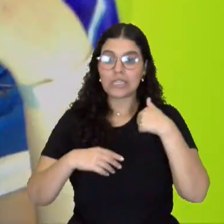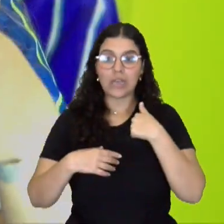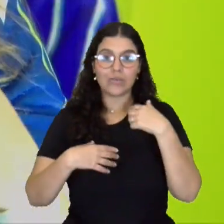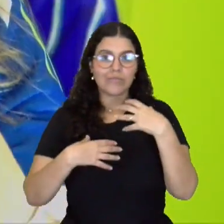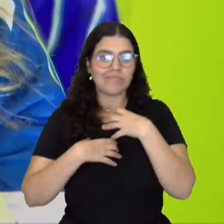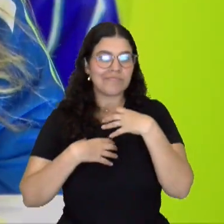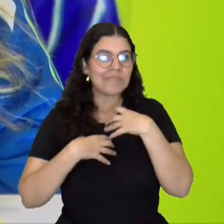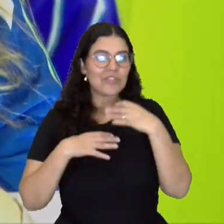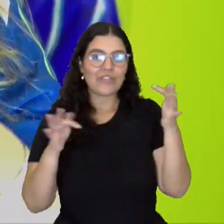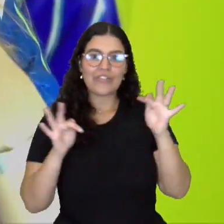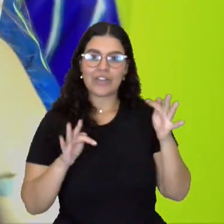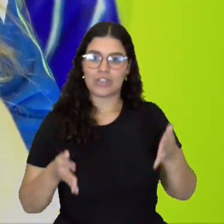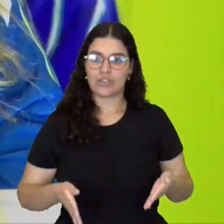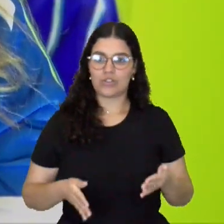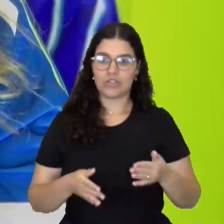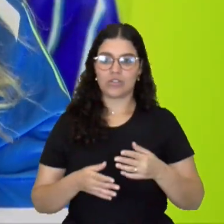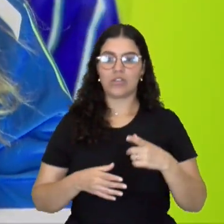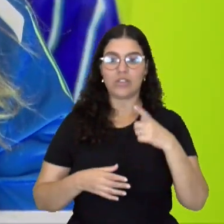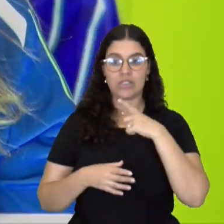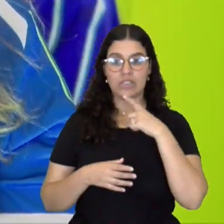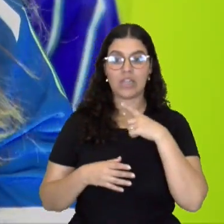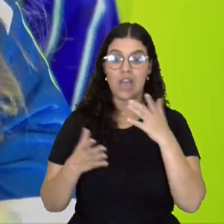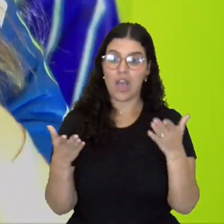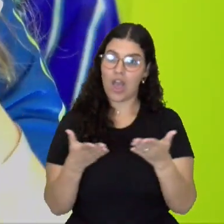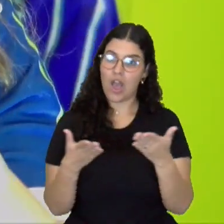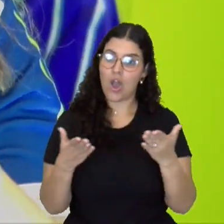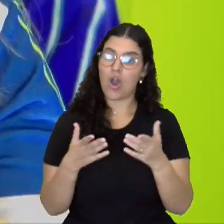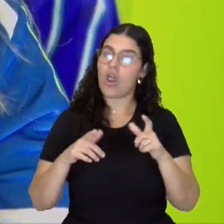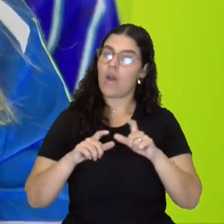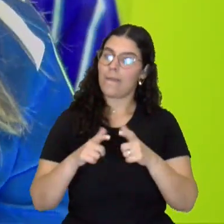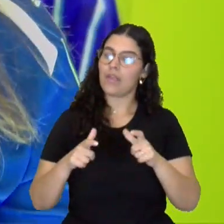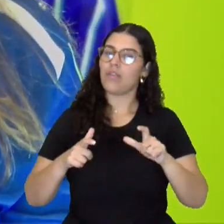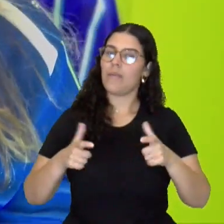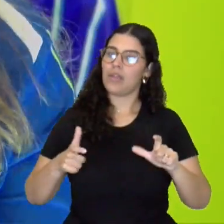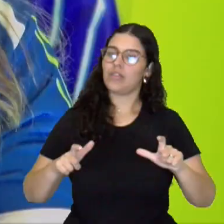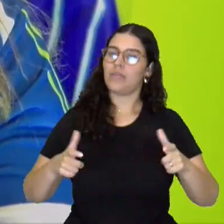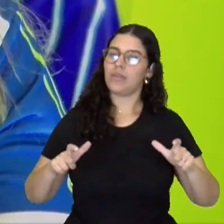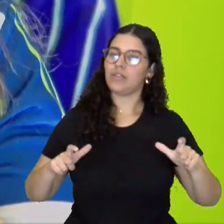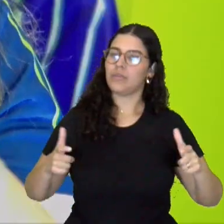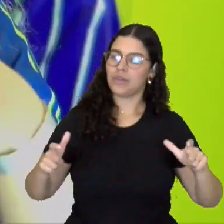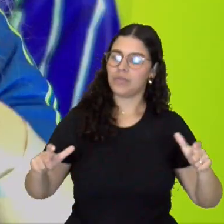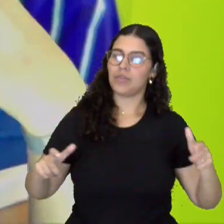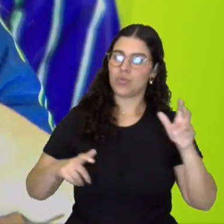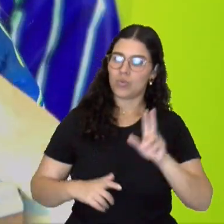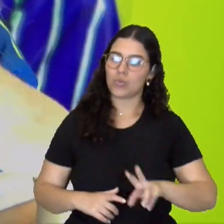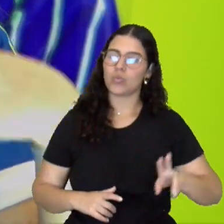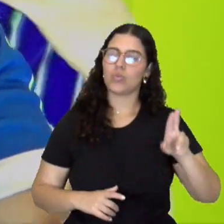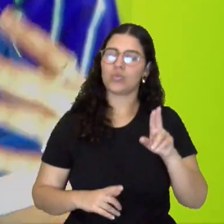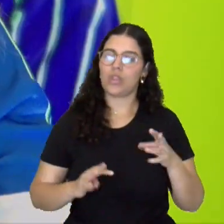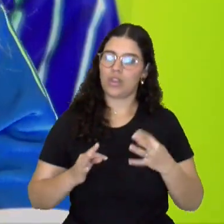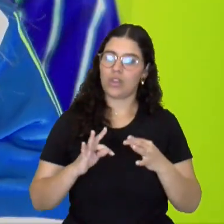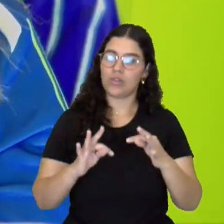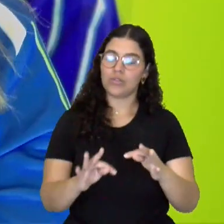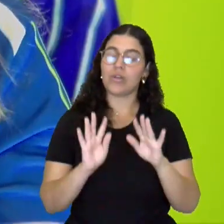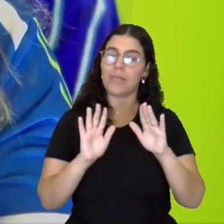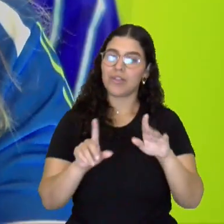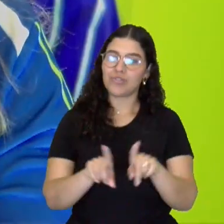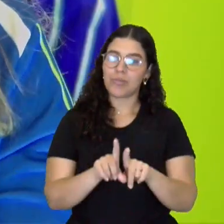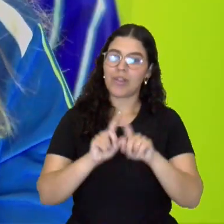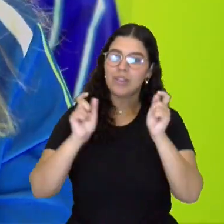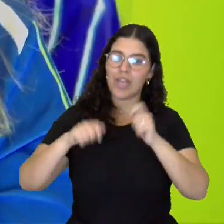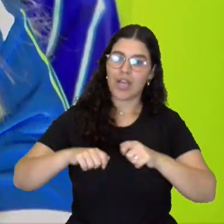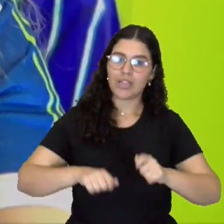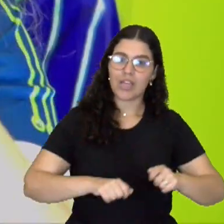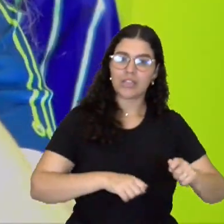O aumento que a gente está vendo do uso da tecnologia e a possibilidade de tocar cada vez mais os nossos estudantes, os